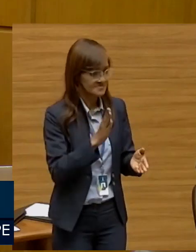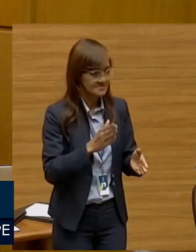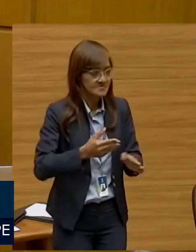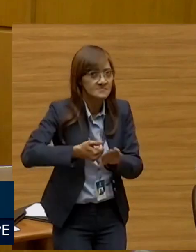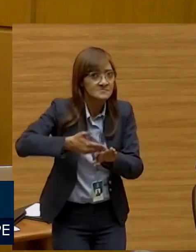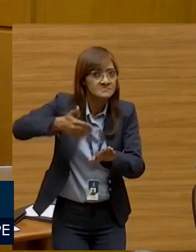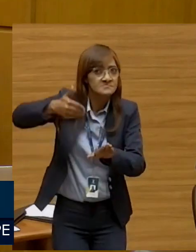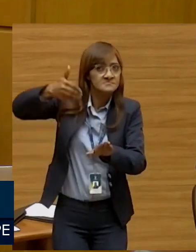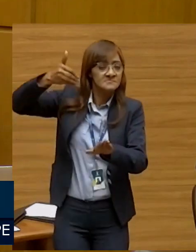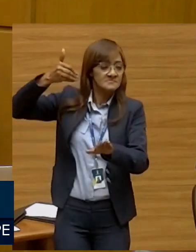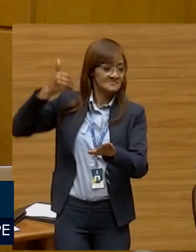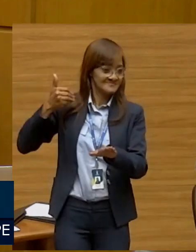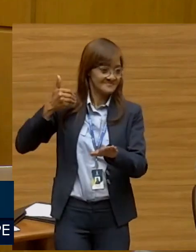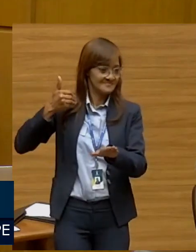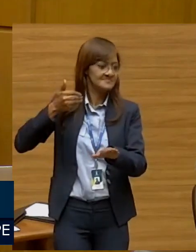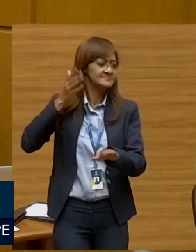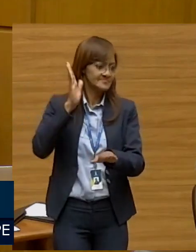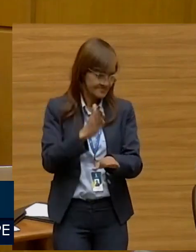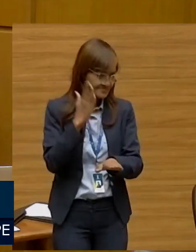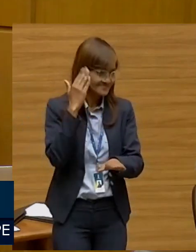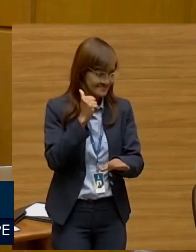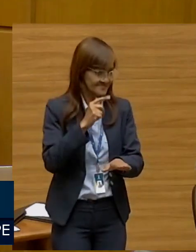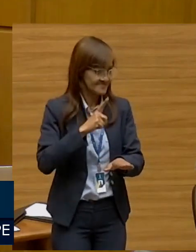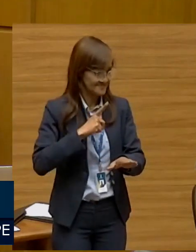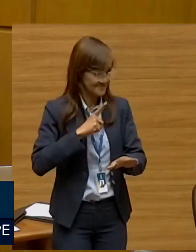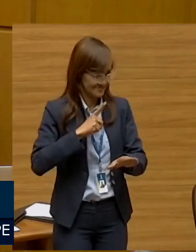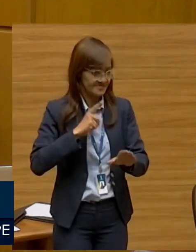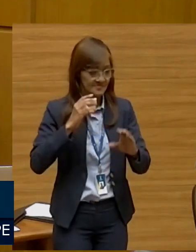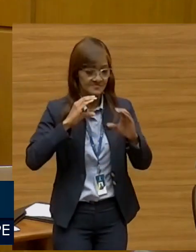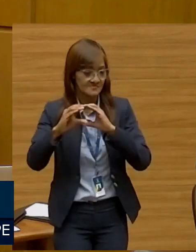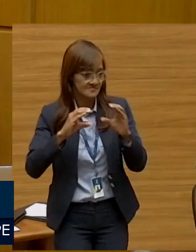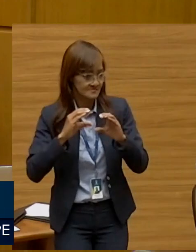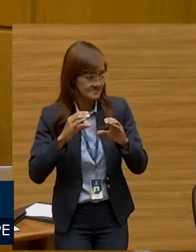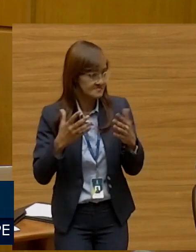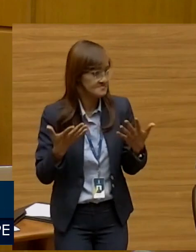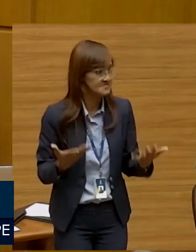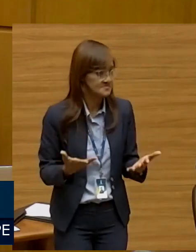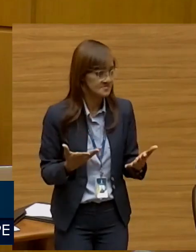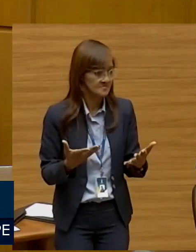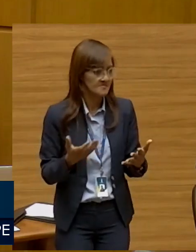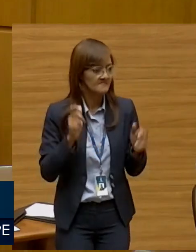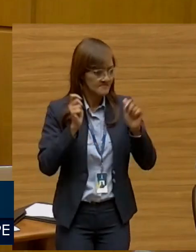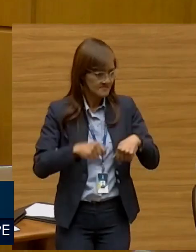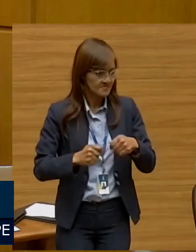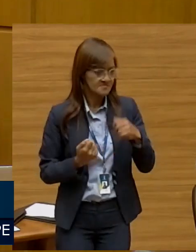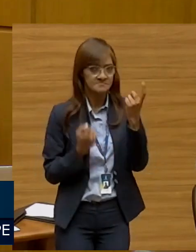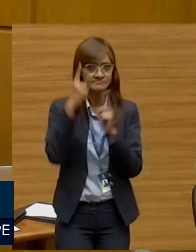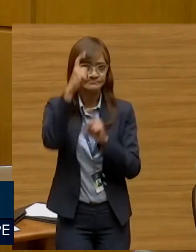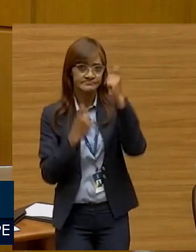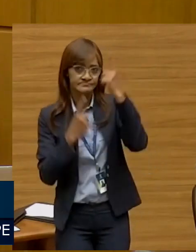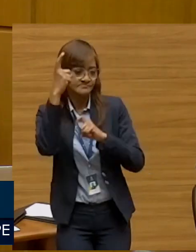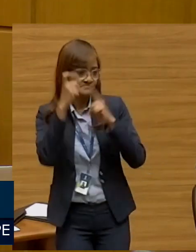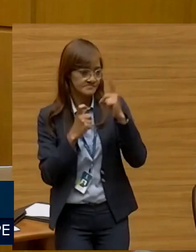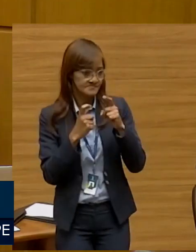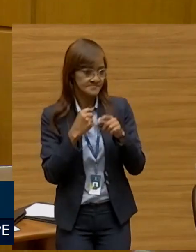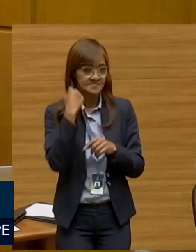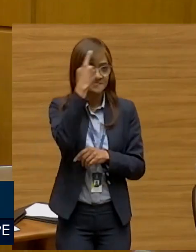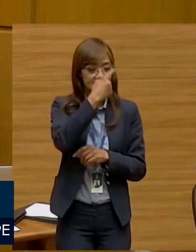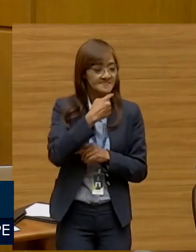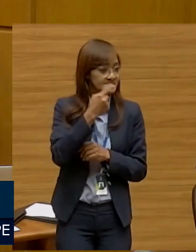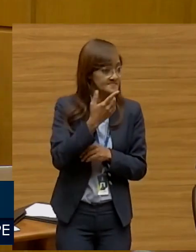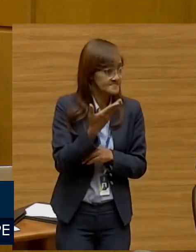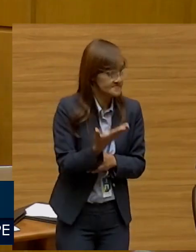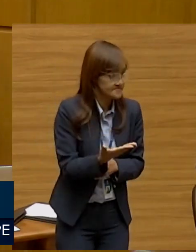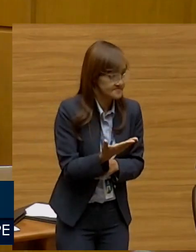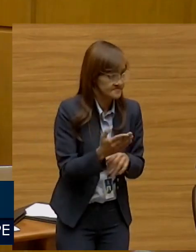Cavernas havia comunicação, né? E não pela linguagem verbal, mas também por meio de gestos e expressões faciais.